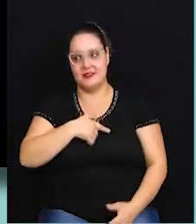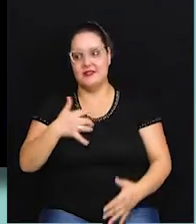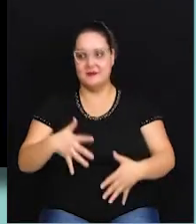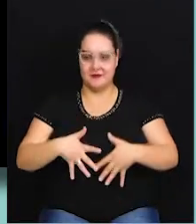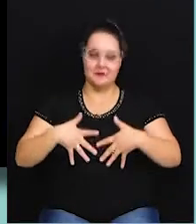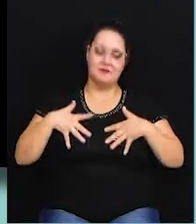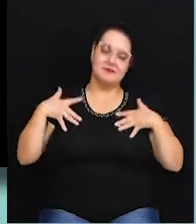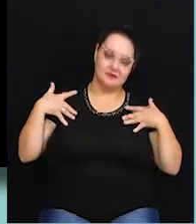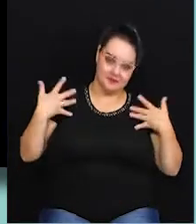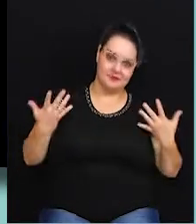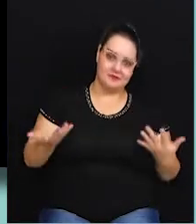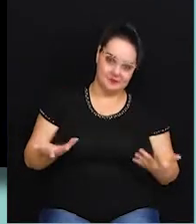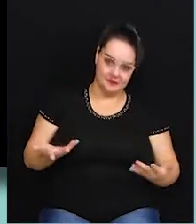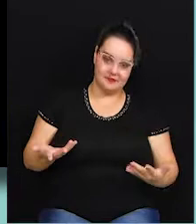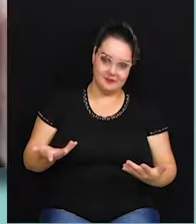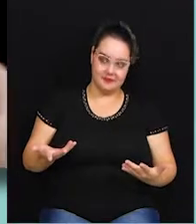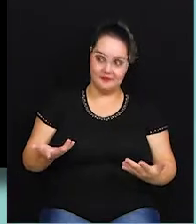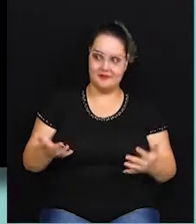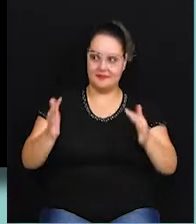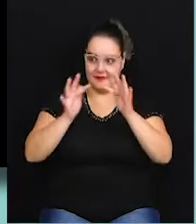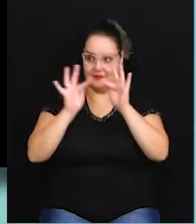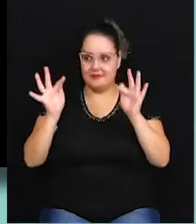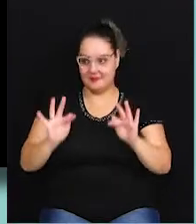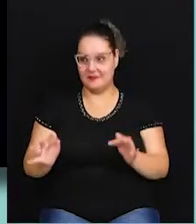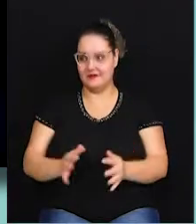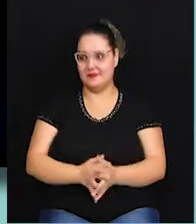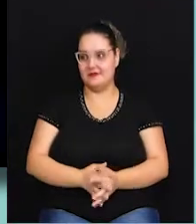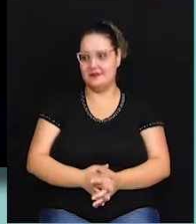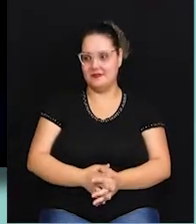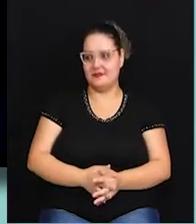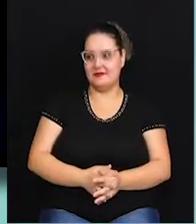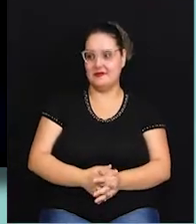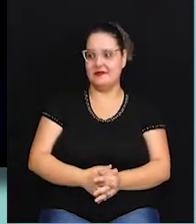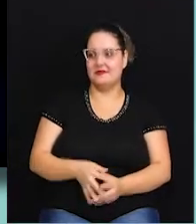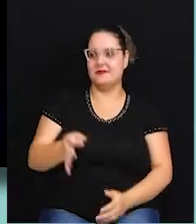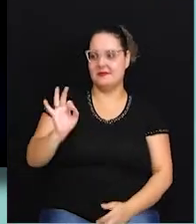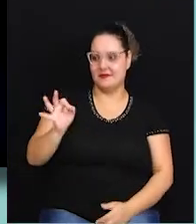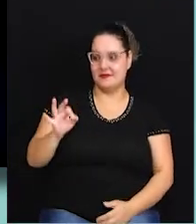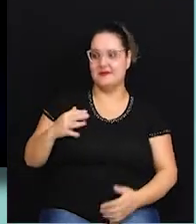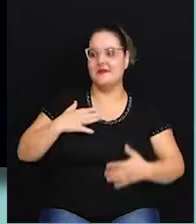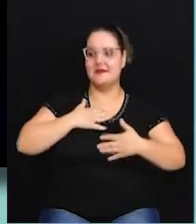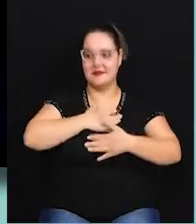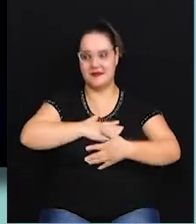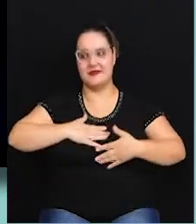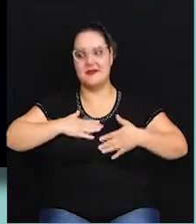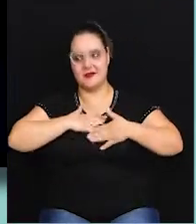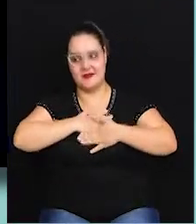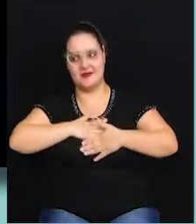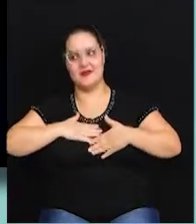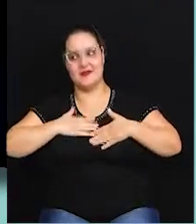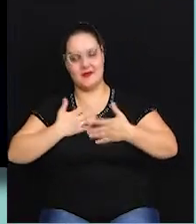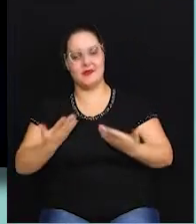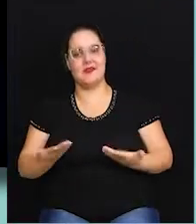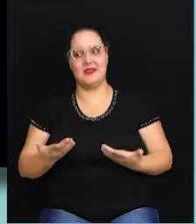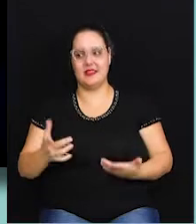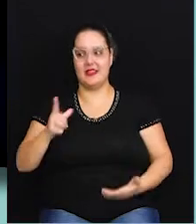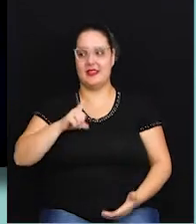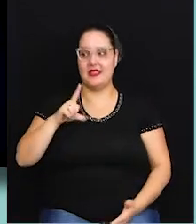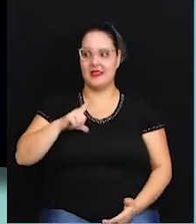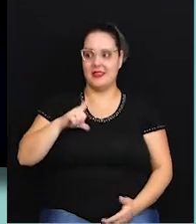tanto nos orgulha e deixa tão feliz. Sim, com certeza. É um enorme prazer estar aqui e ter a